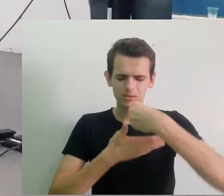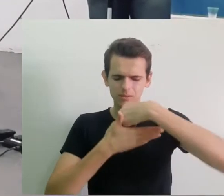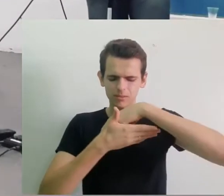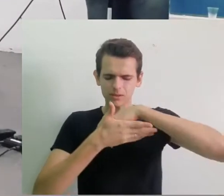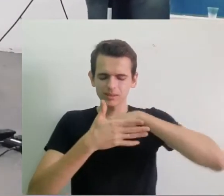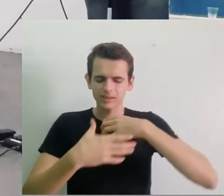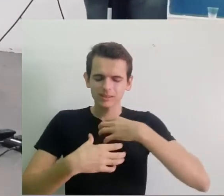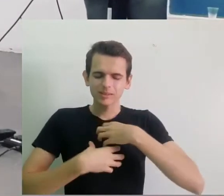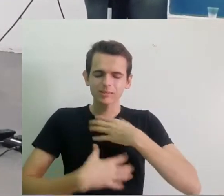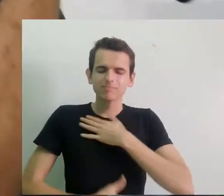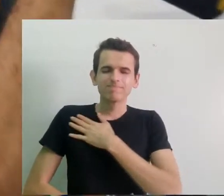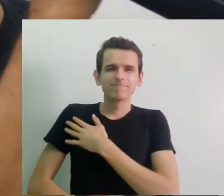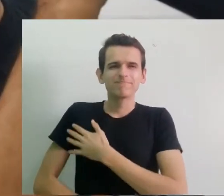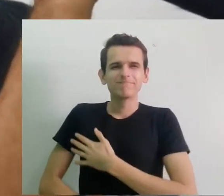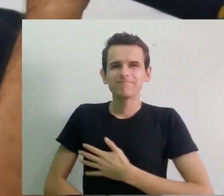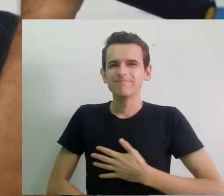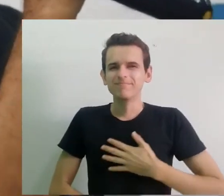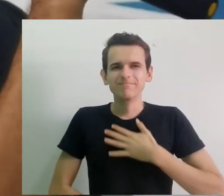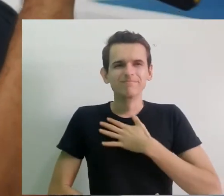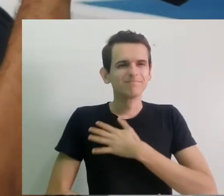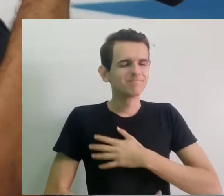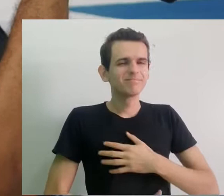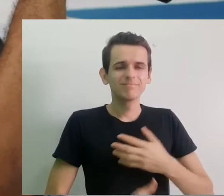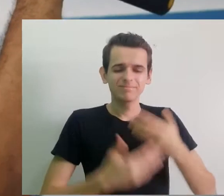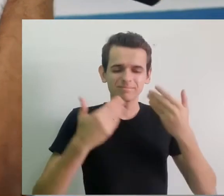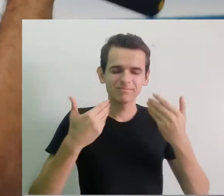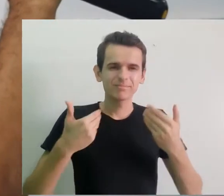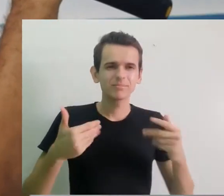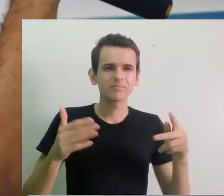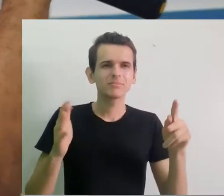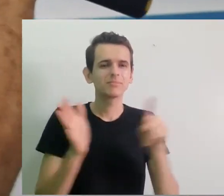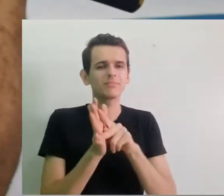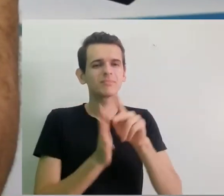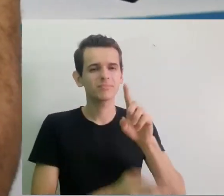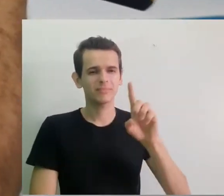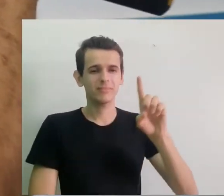meu ser, com tudo que sou,